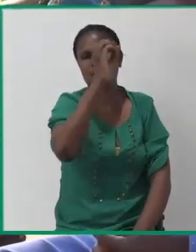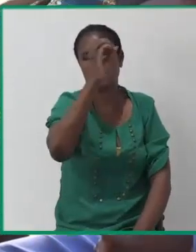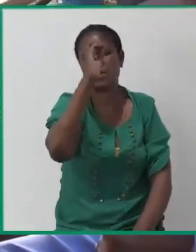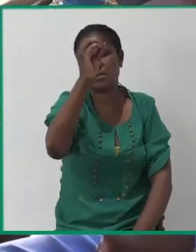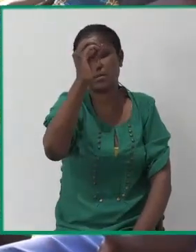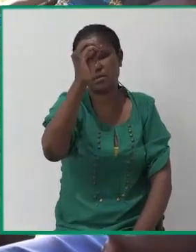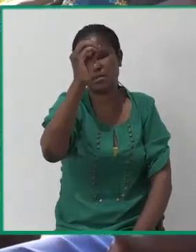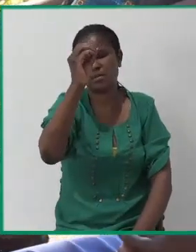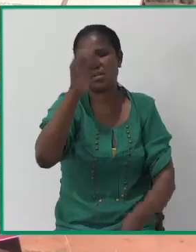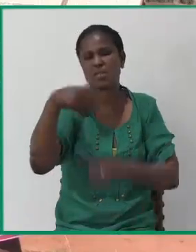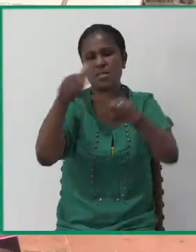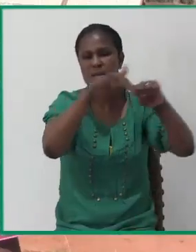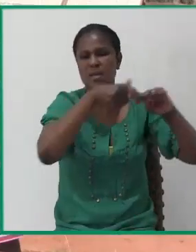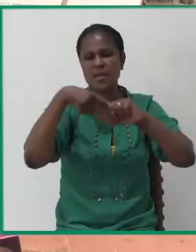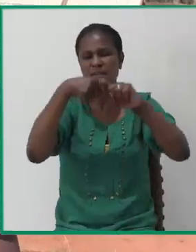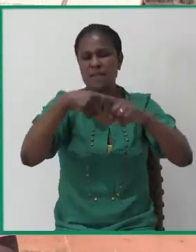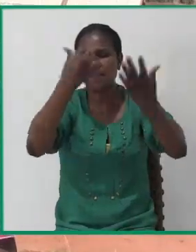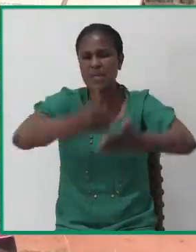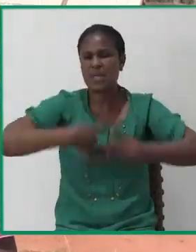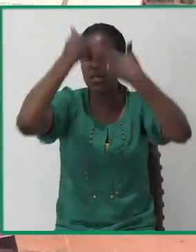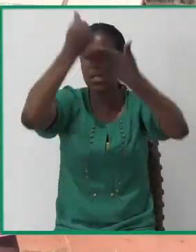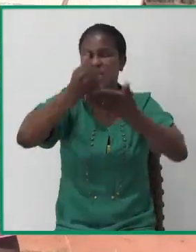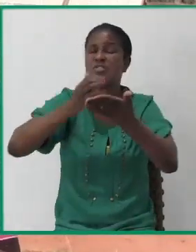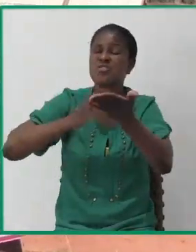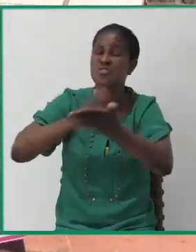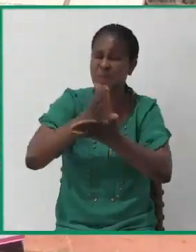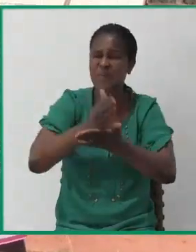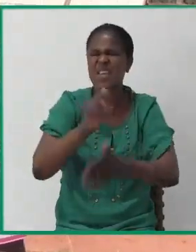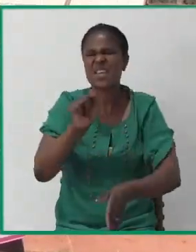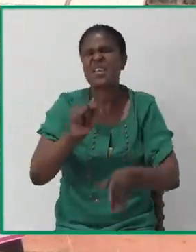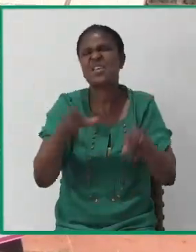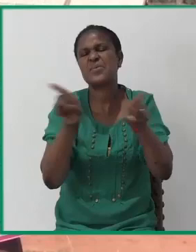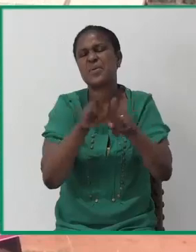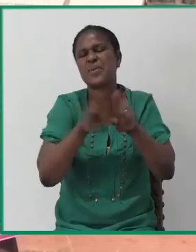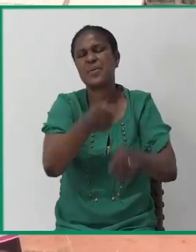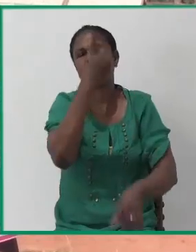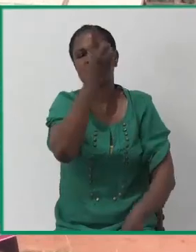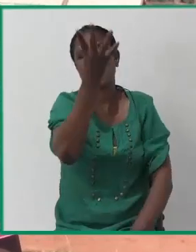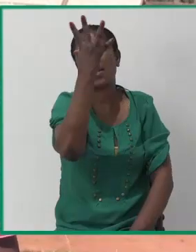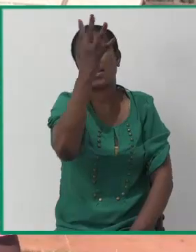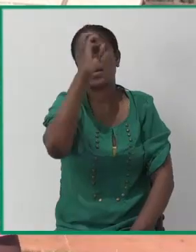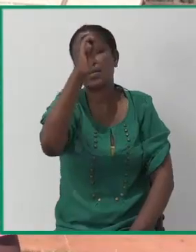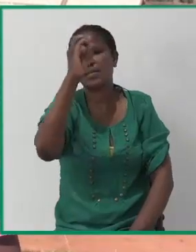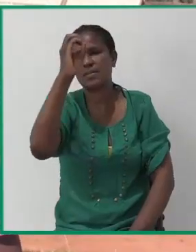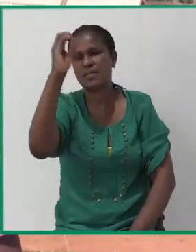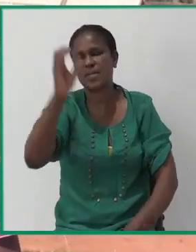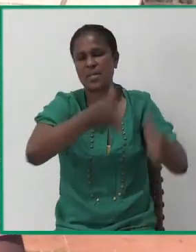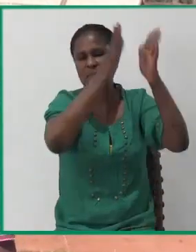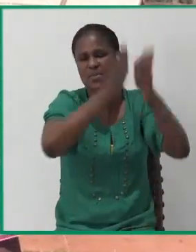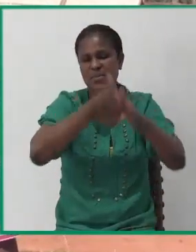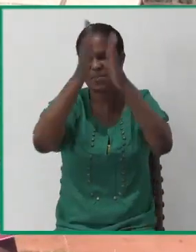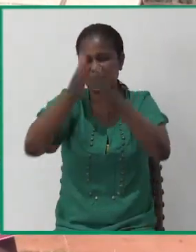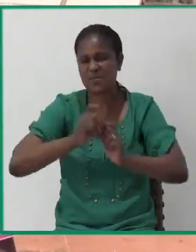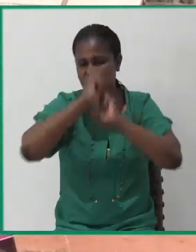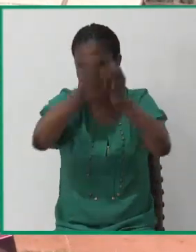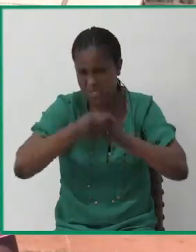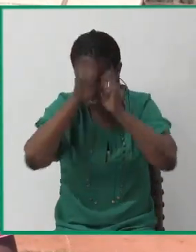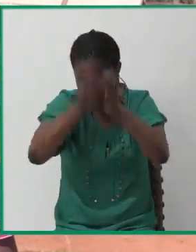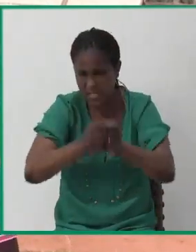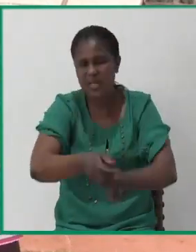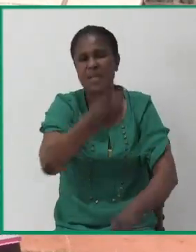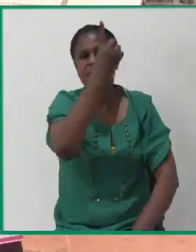300 famílias diretamente, que isso dá cerca de 15 mil produtores, 15 mil